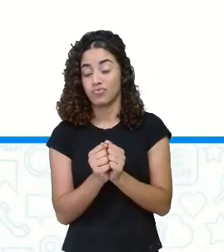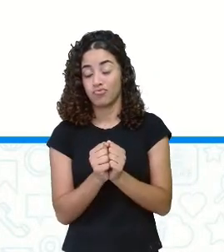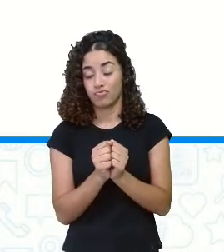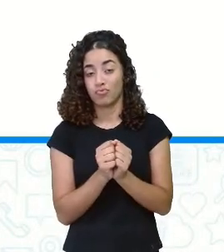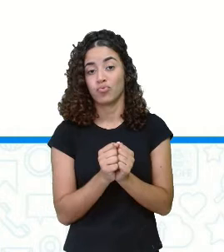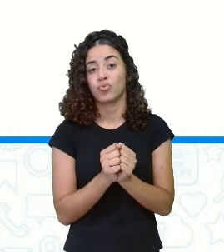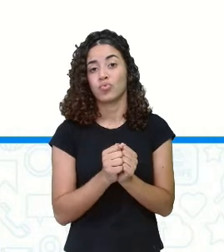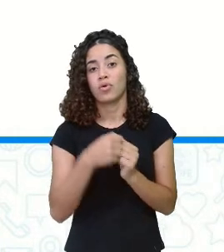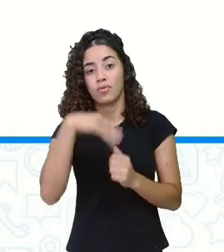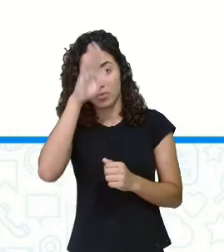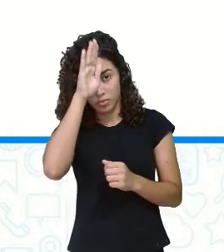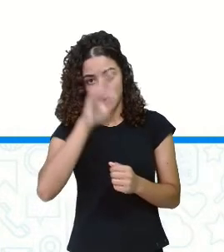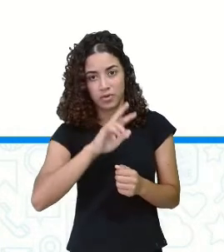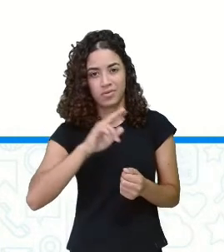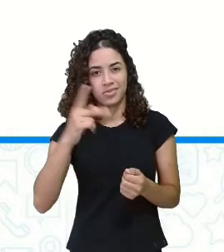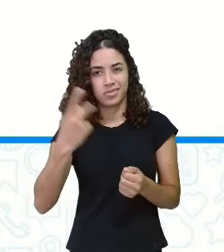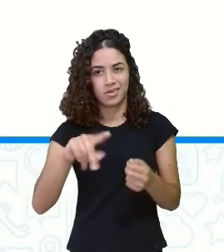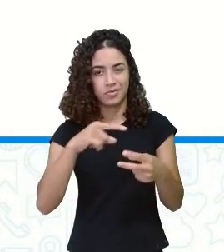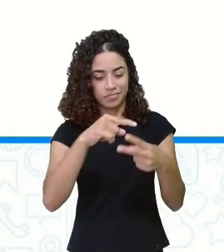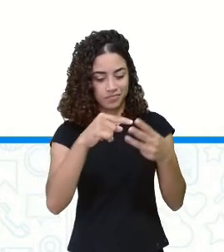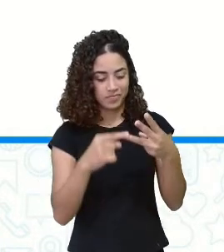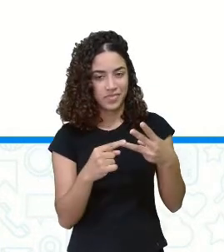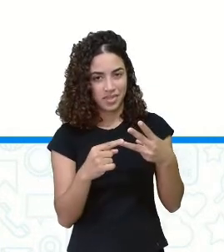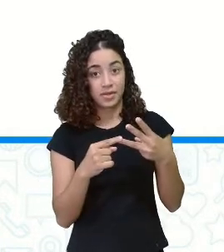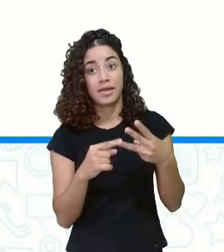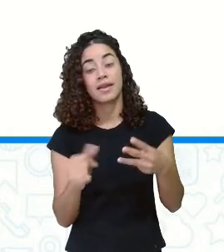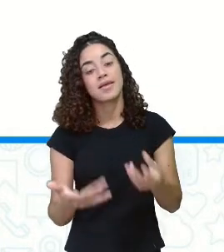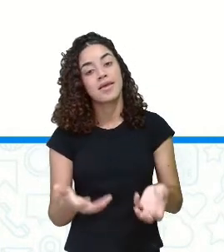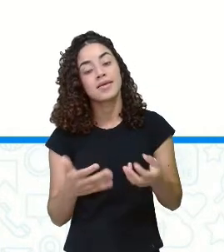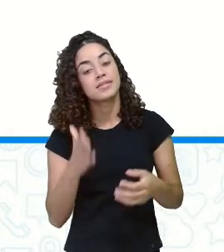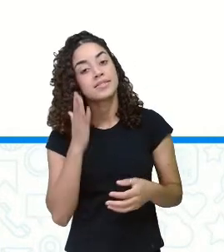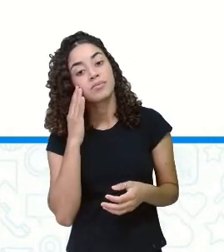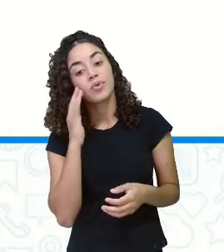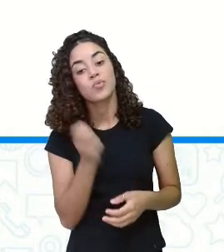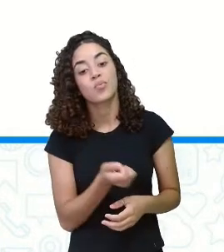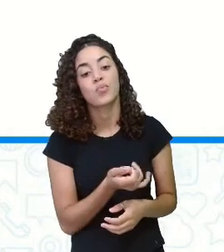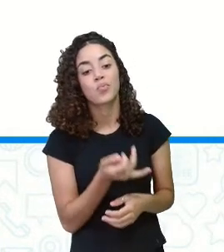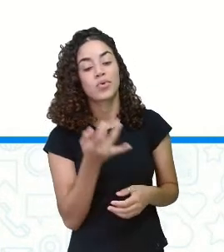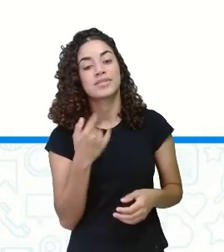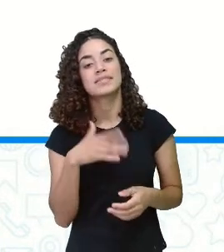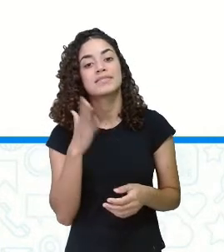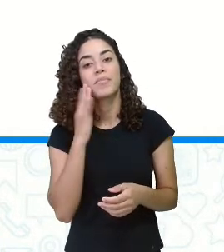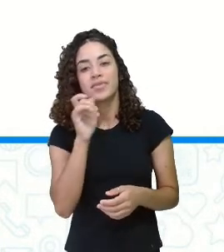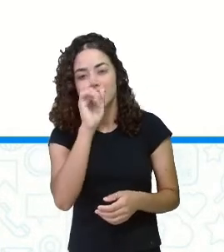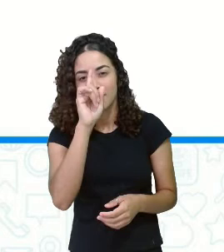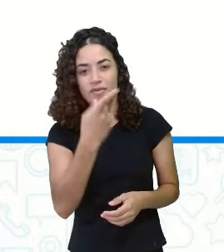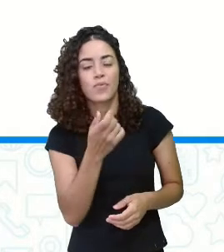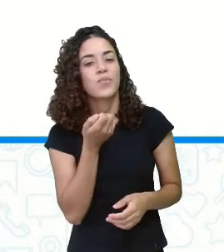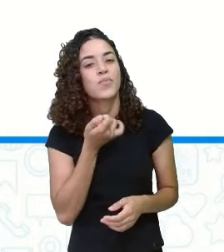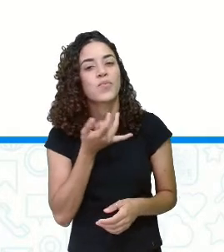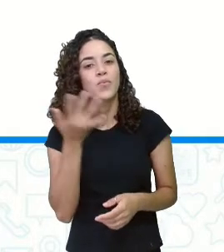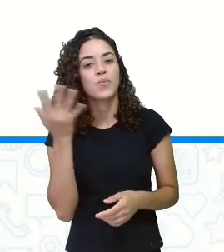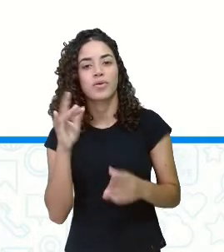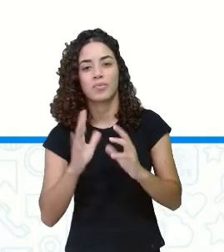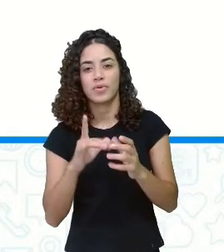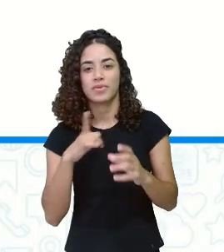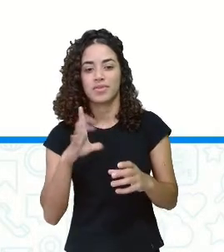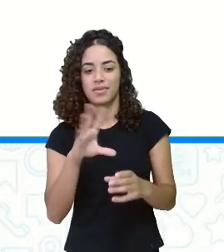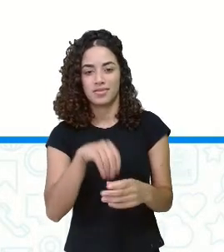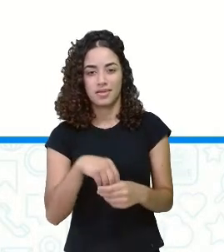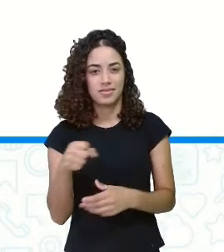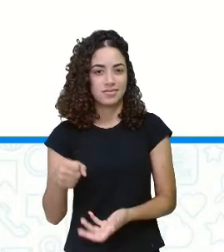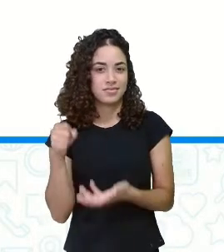e Pedro, para que eles adivinhassem quantas bolas tinham em cada saco. E quem acertar